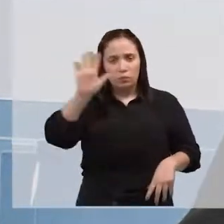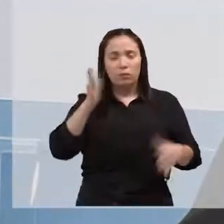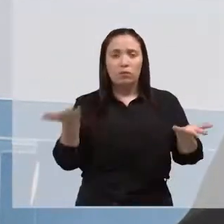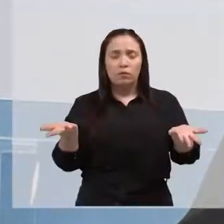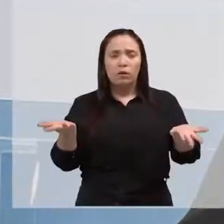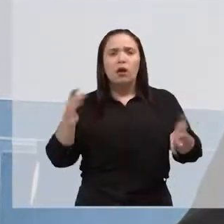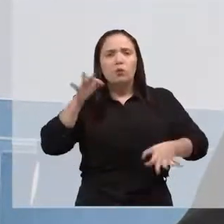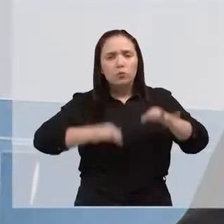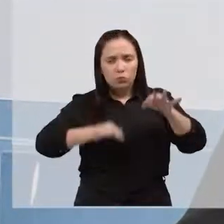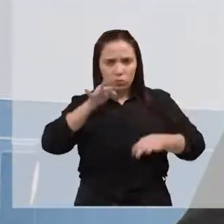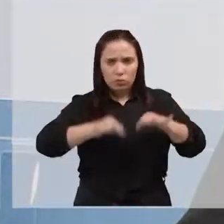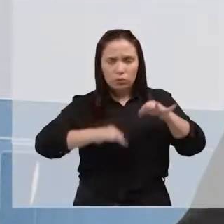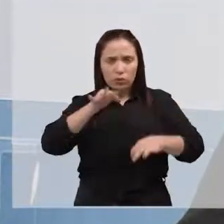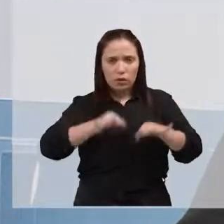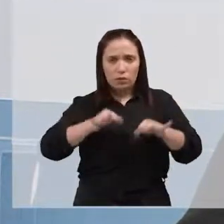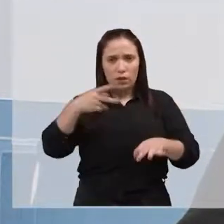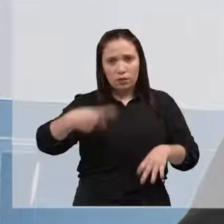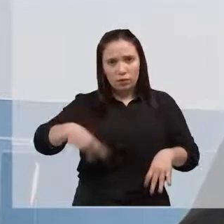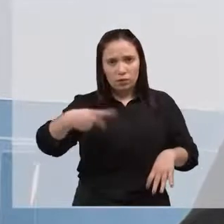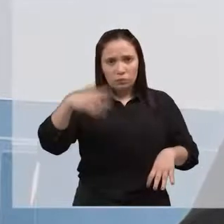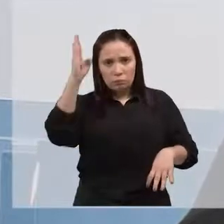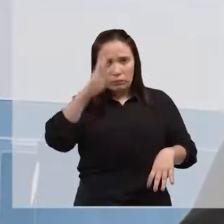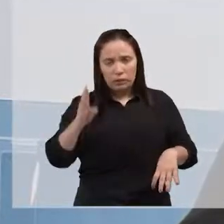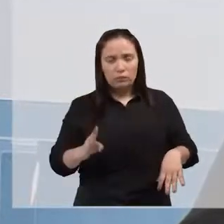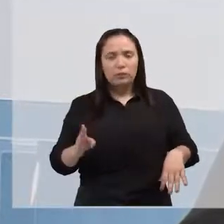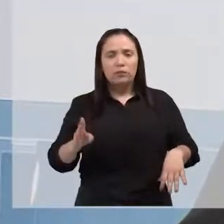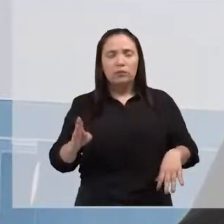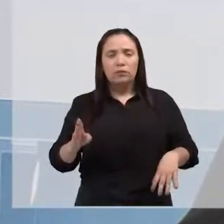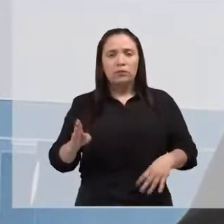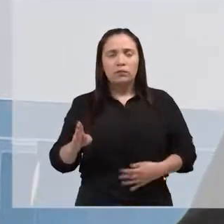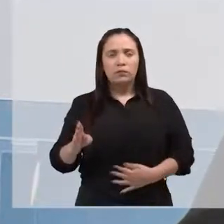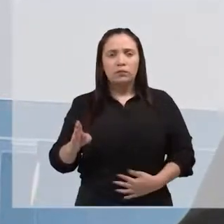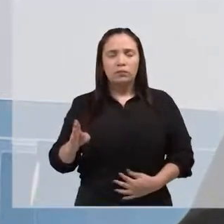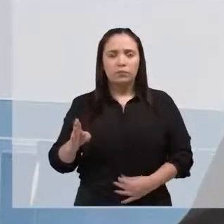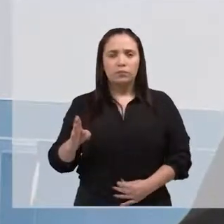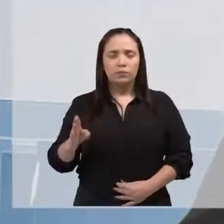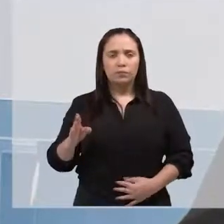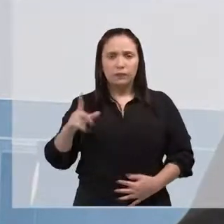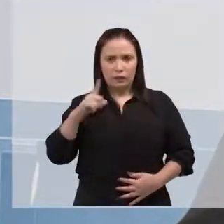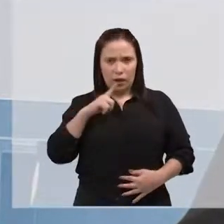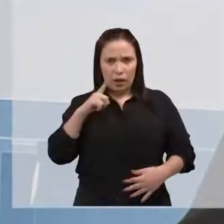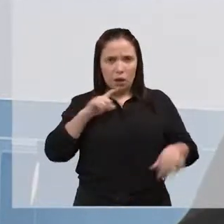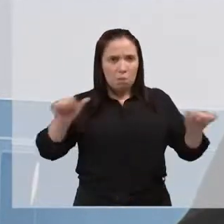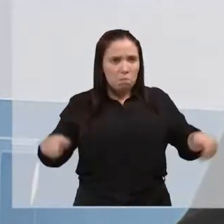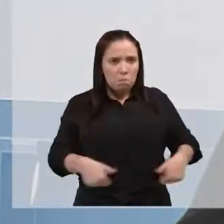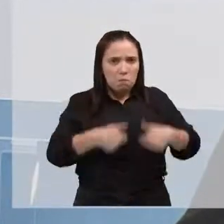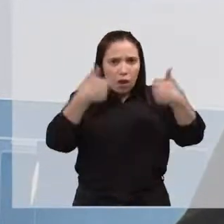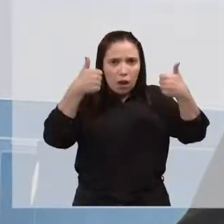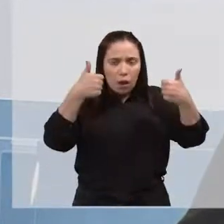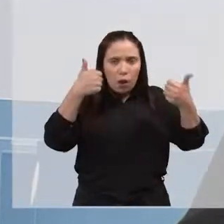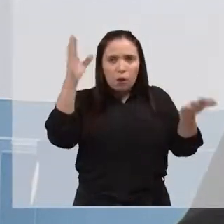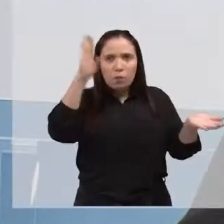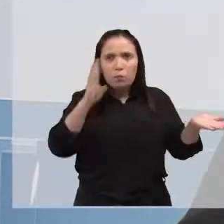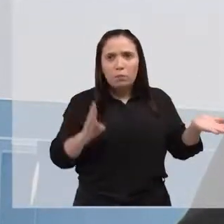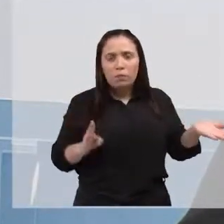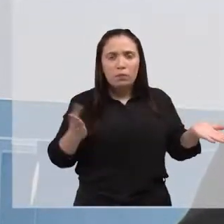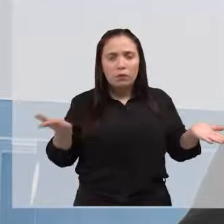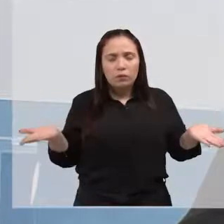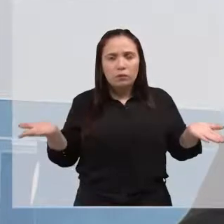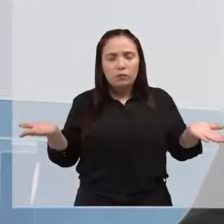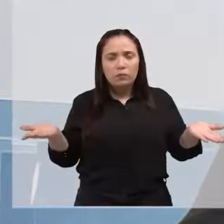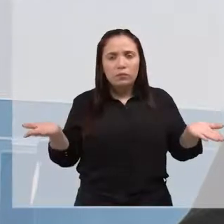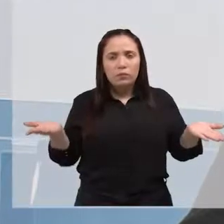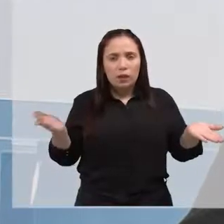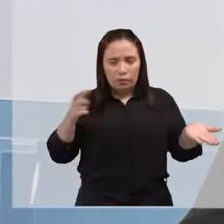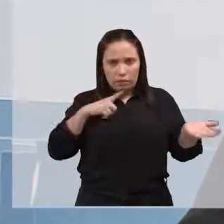justiça brasileira, o processo de justiça no Brasil trouxe melhorias para a população? Até que ponto essa